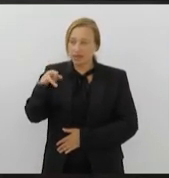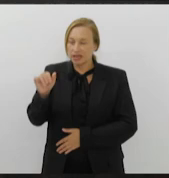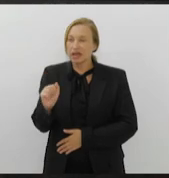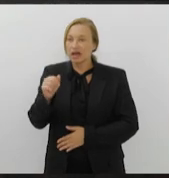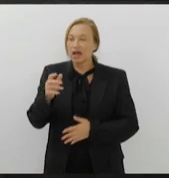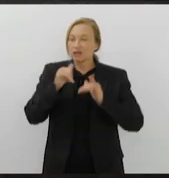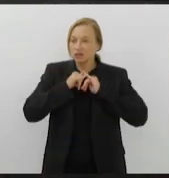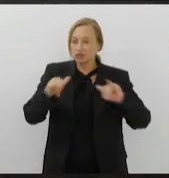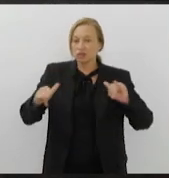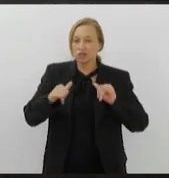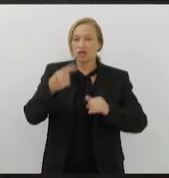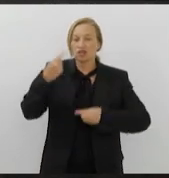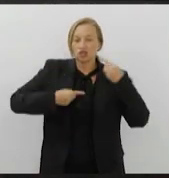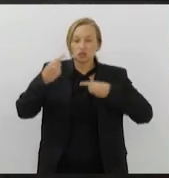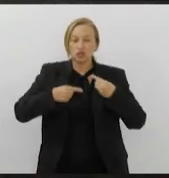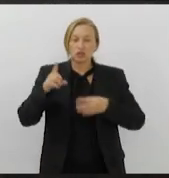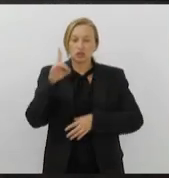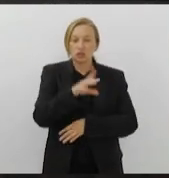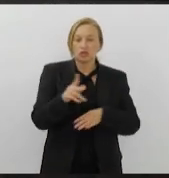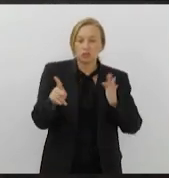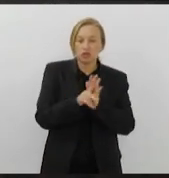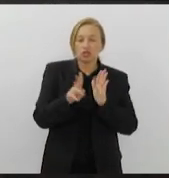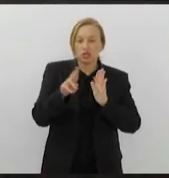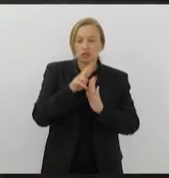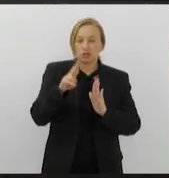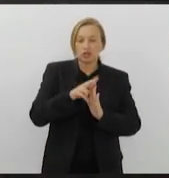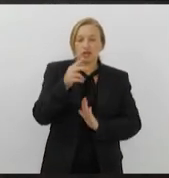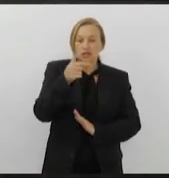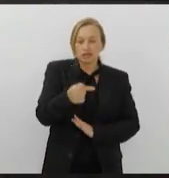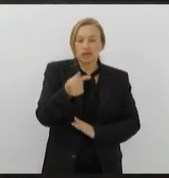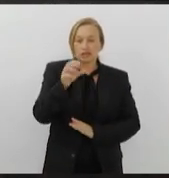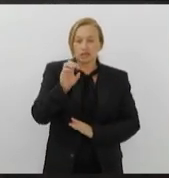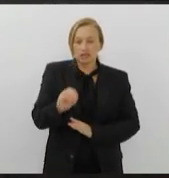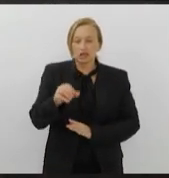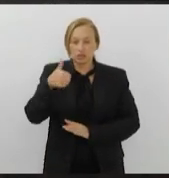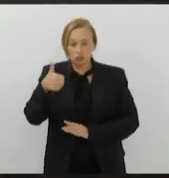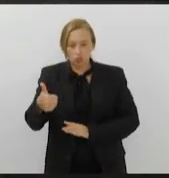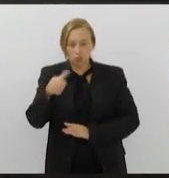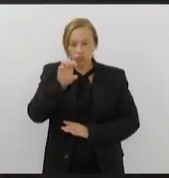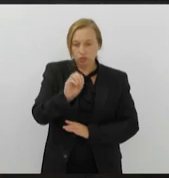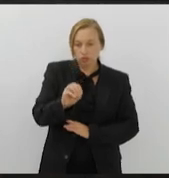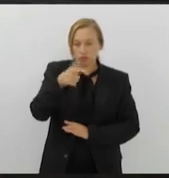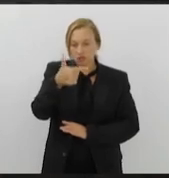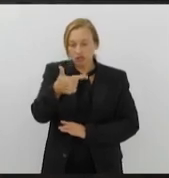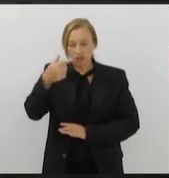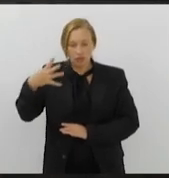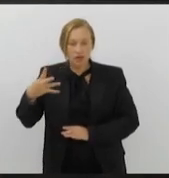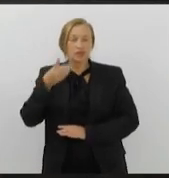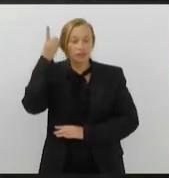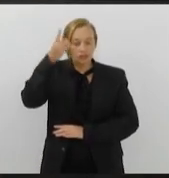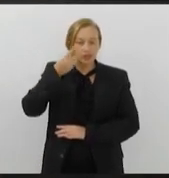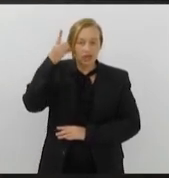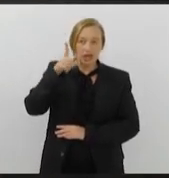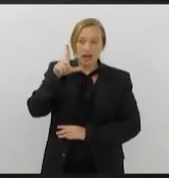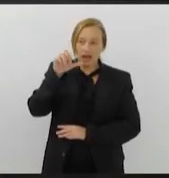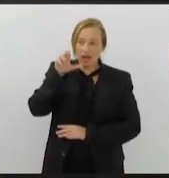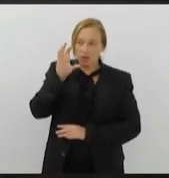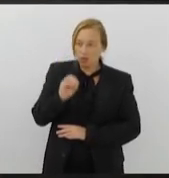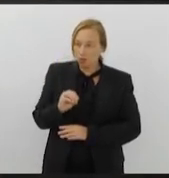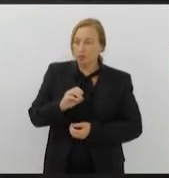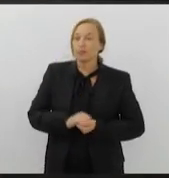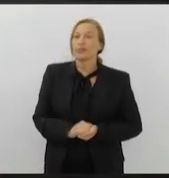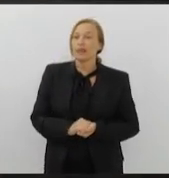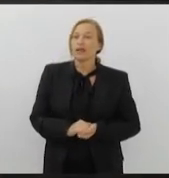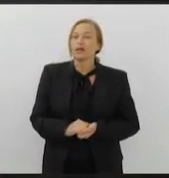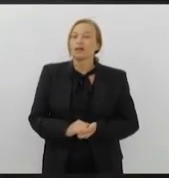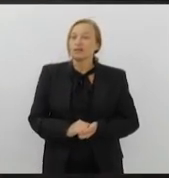Anuncio, em discussão única, projeto de resolução número 701 de 2024, de autoria do deputado Léo Vieira, que